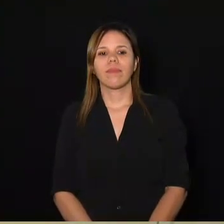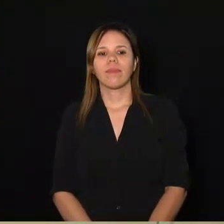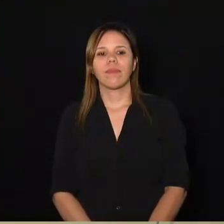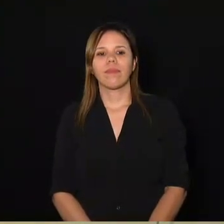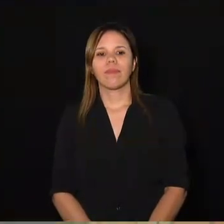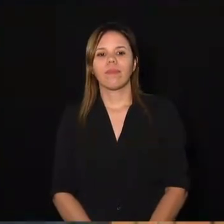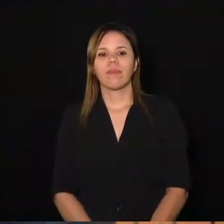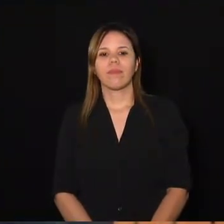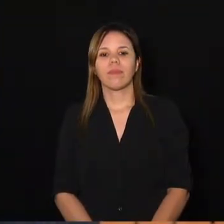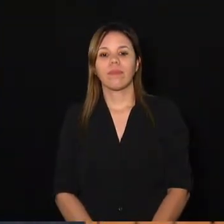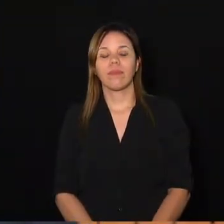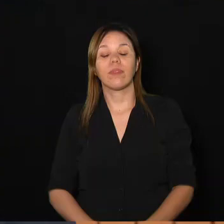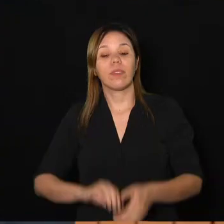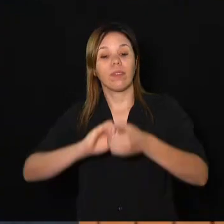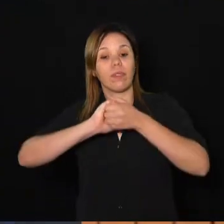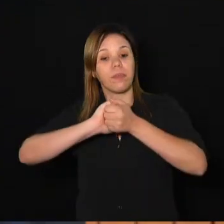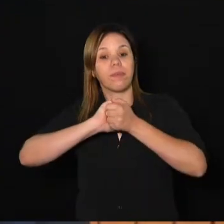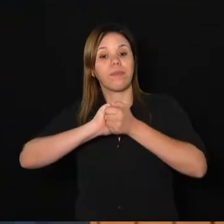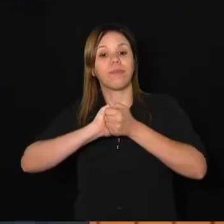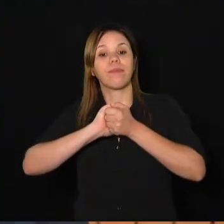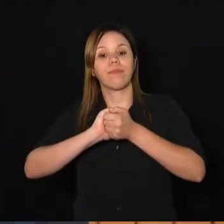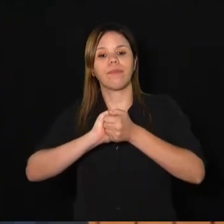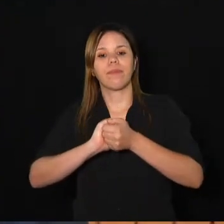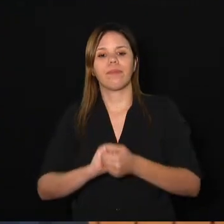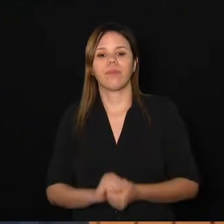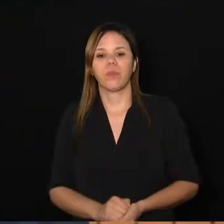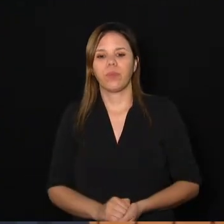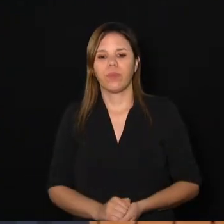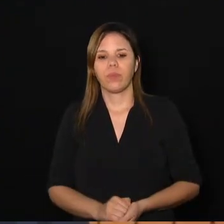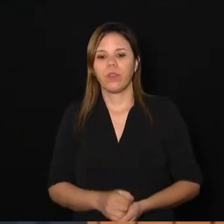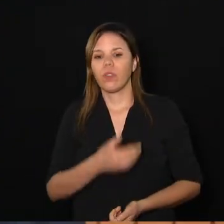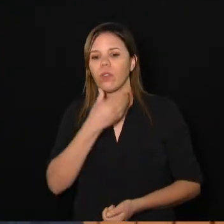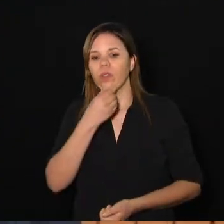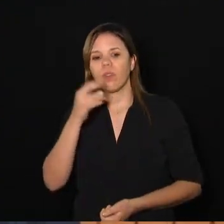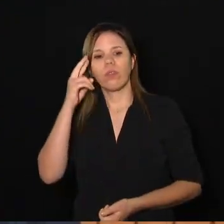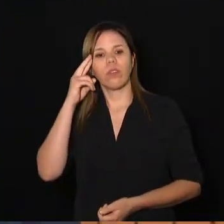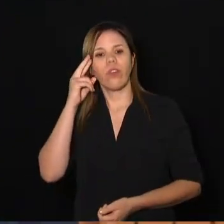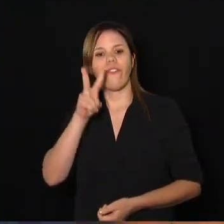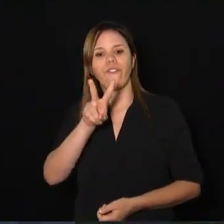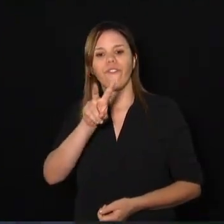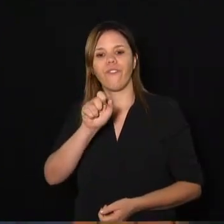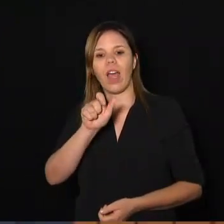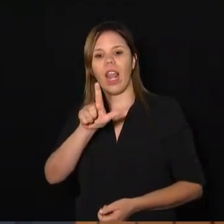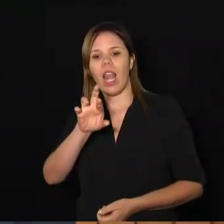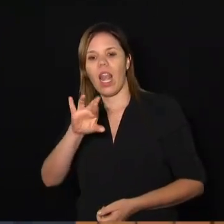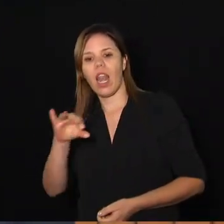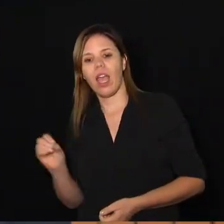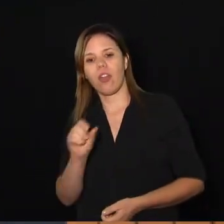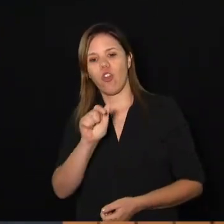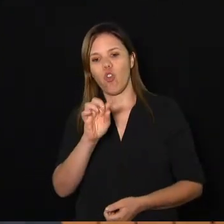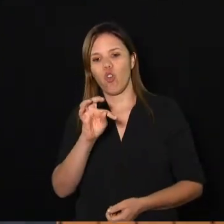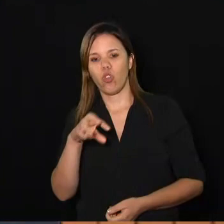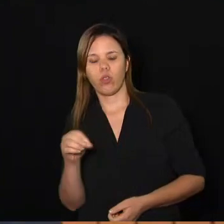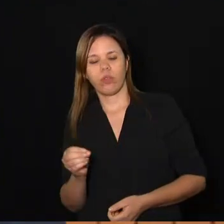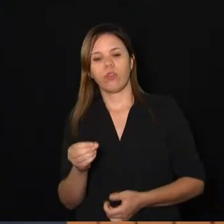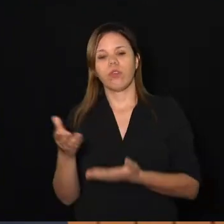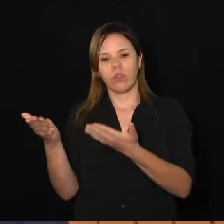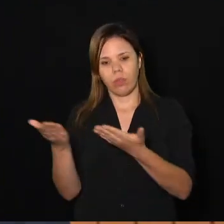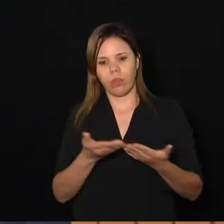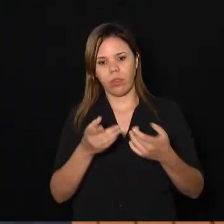Queria cumprimentar o senhor Valério Augusto Ribeiro doutor